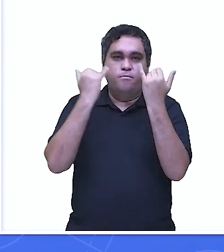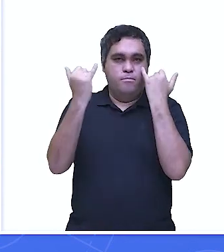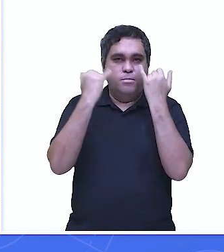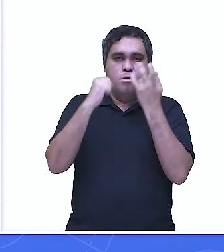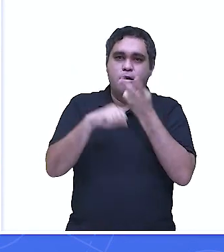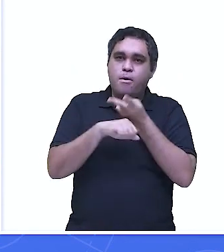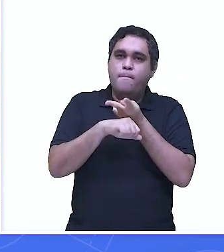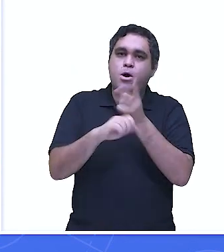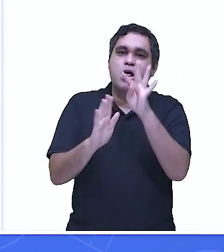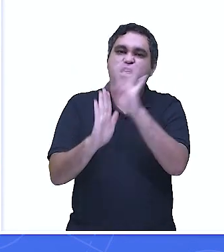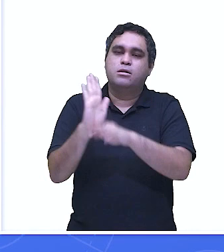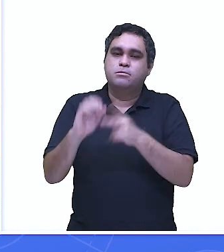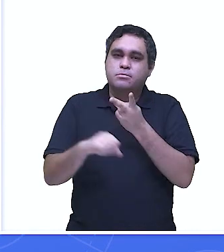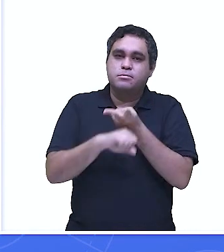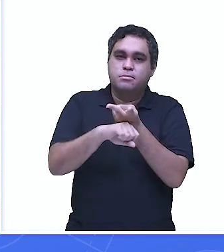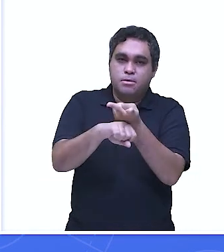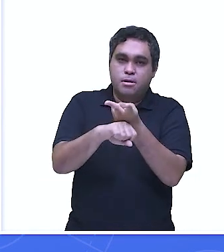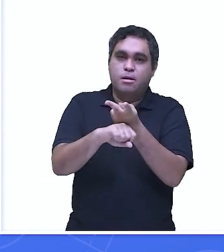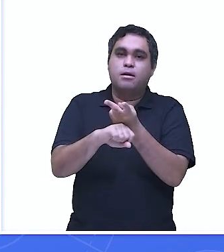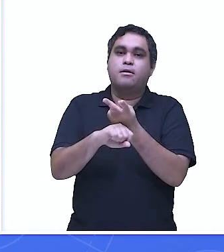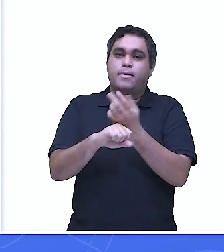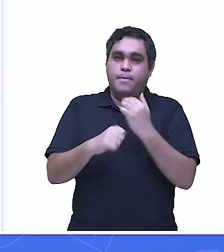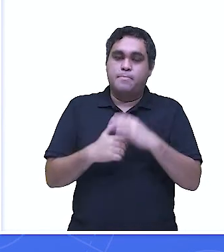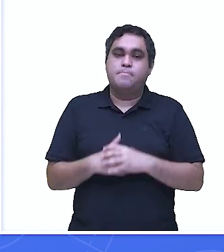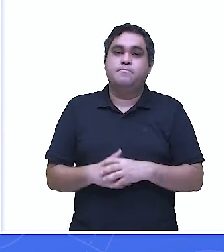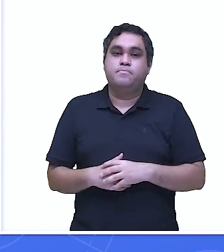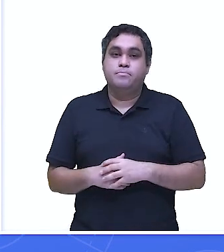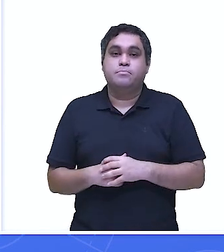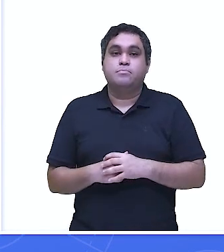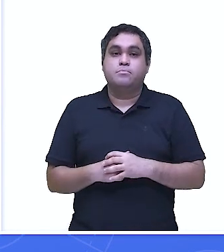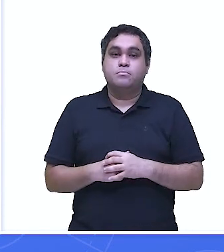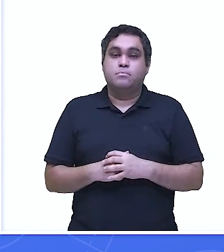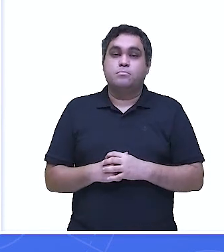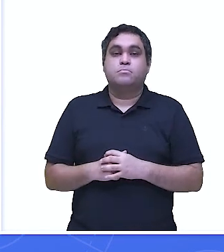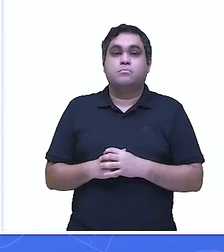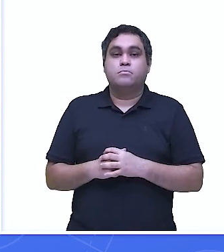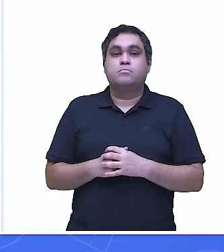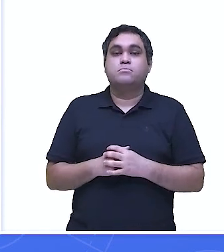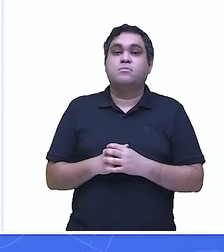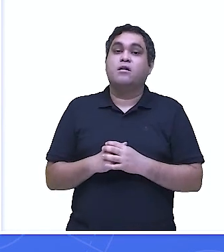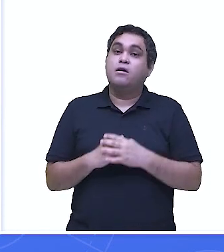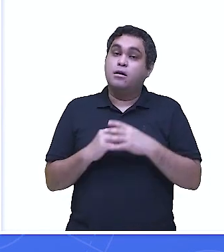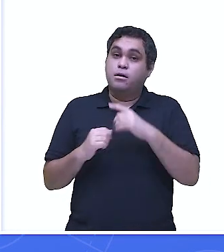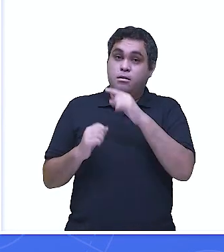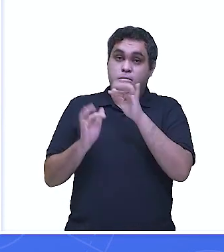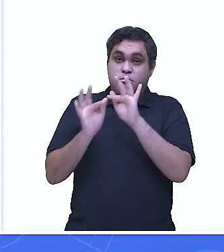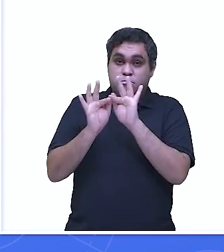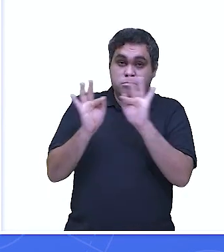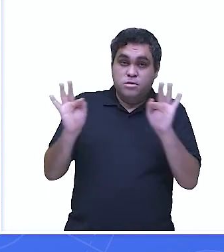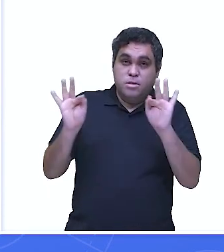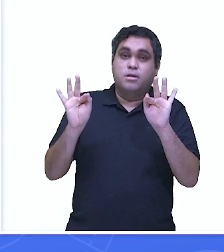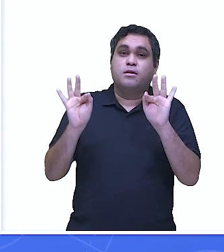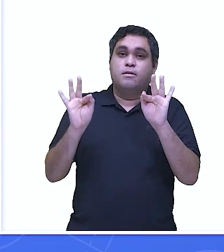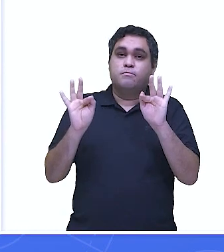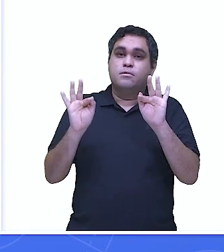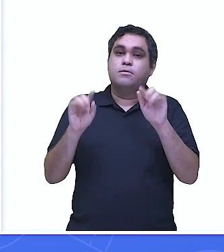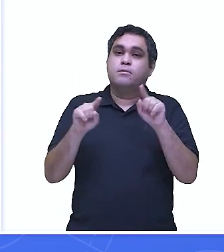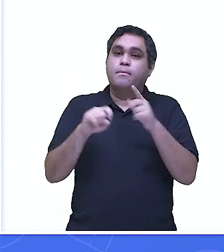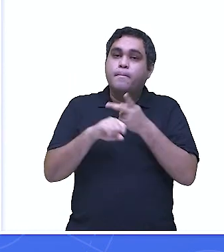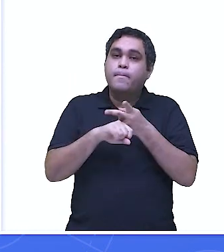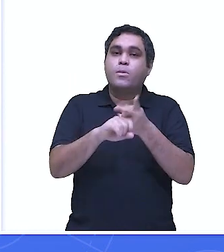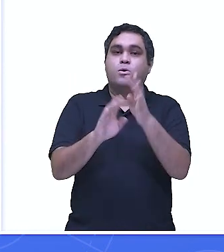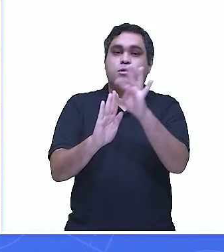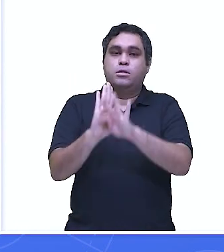ó, tá? Então façam isso, marquem e corram para o texto em busca dessas informações. O